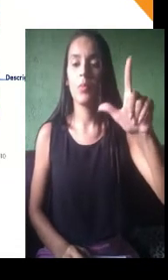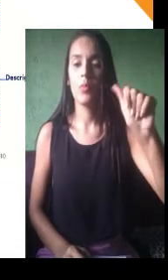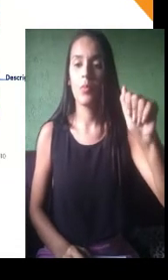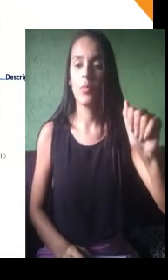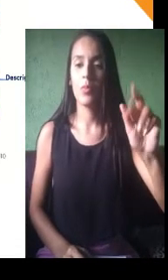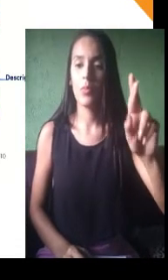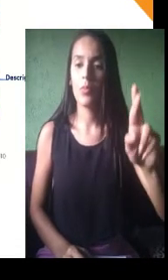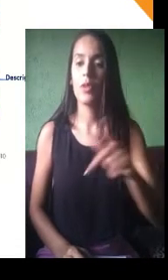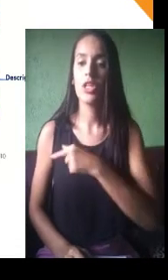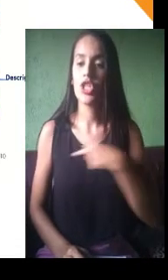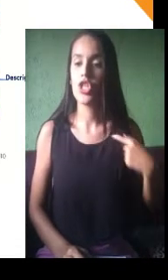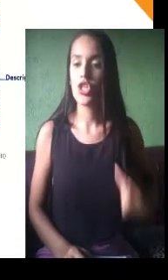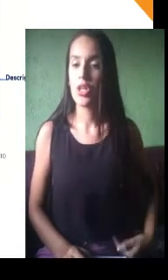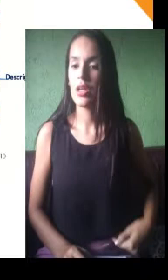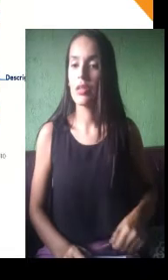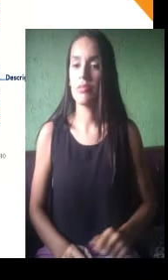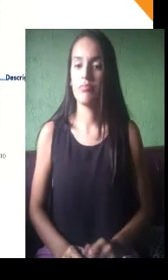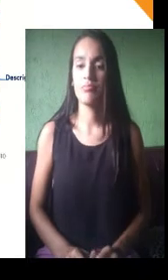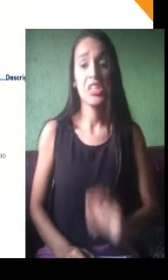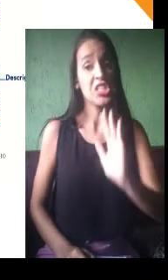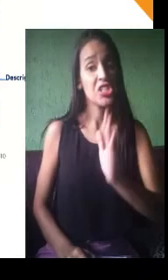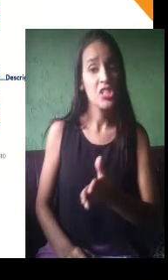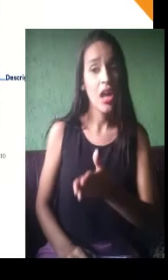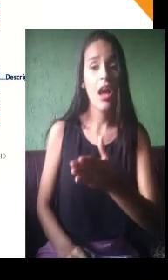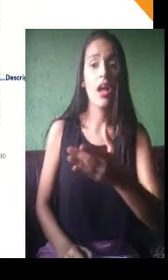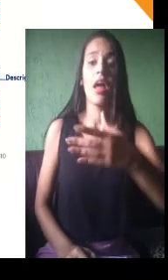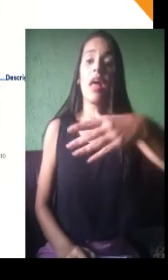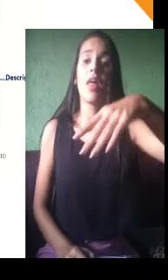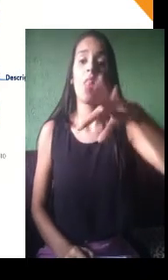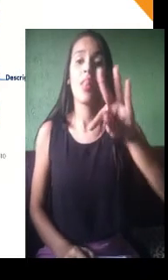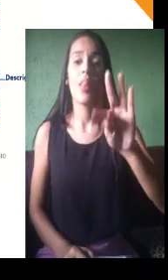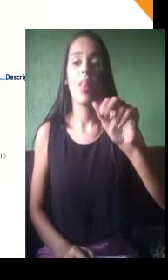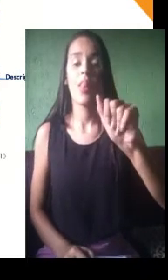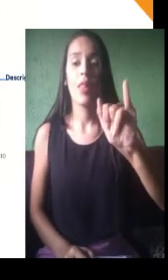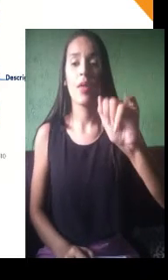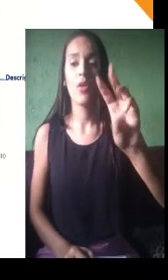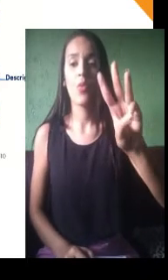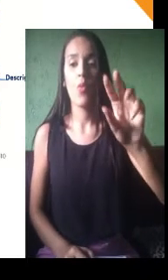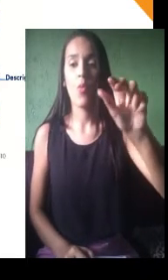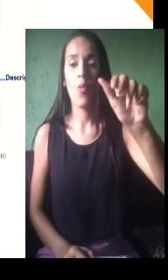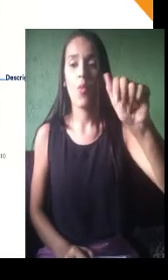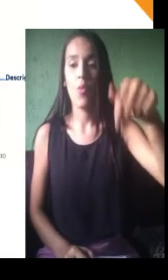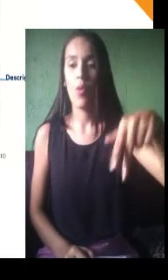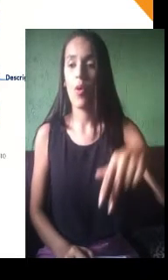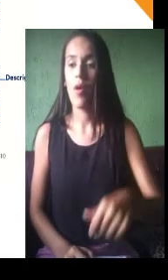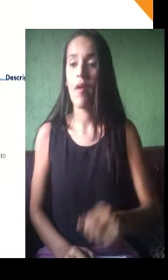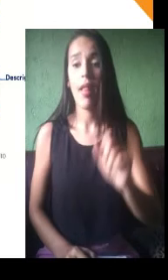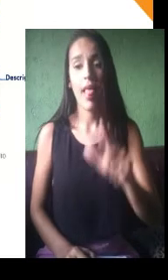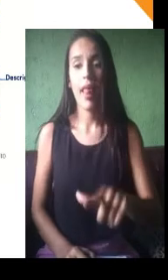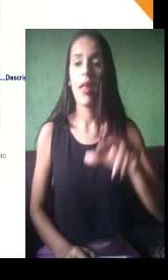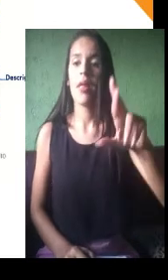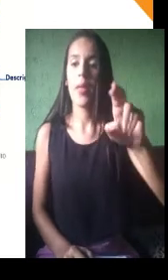planícies férteis. A indústria é base da economia. Os chineses plantam feijão, mandioca,